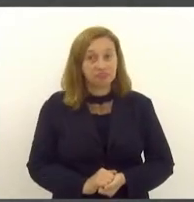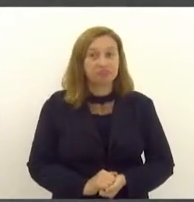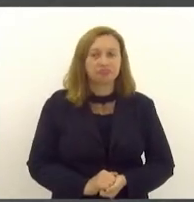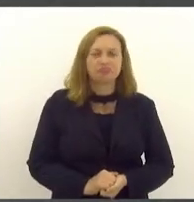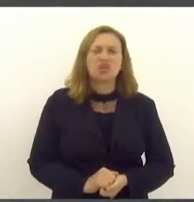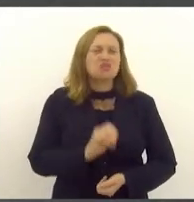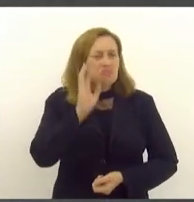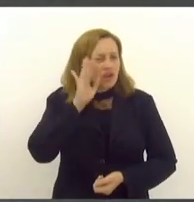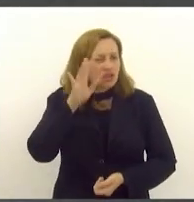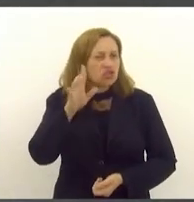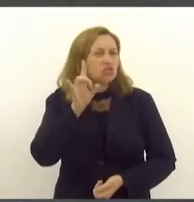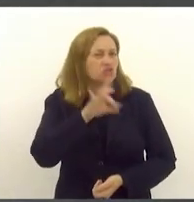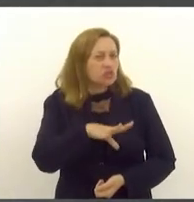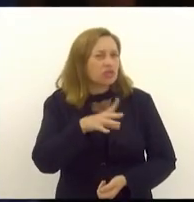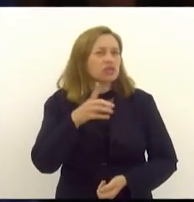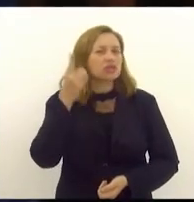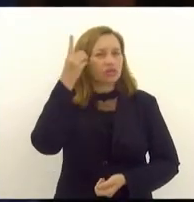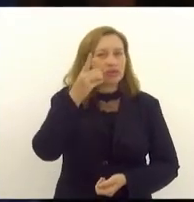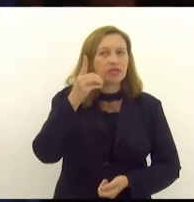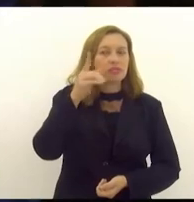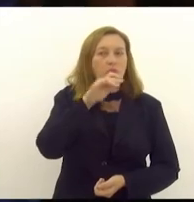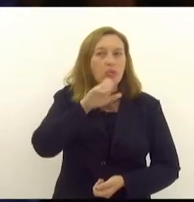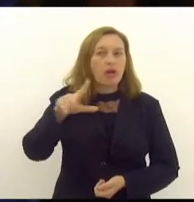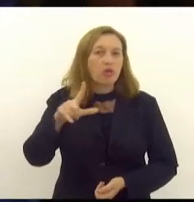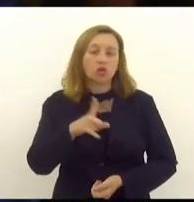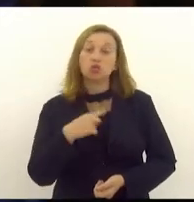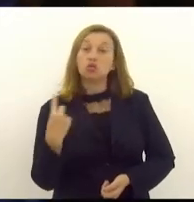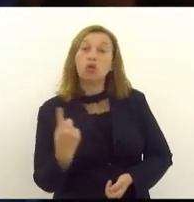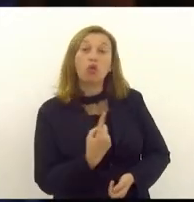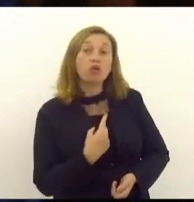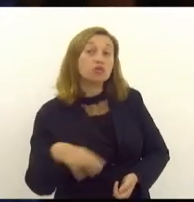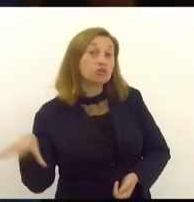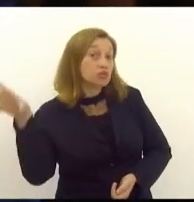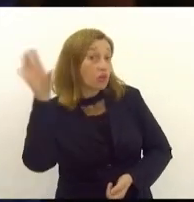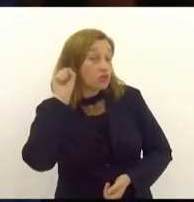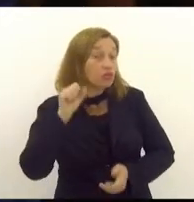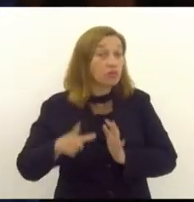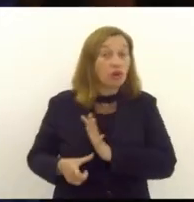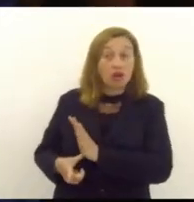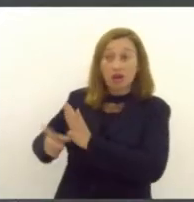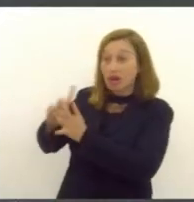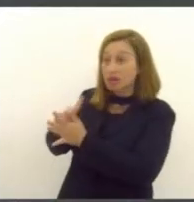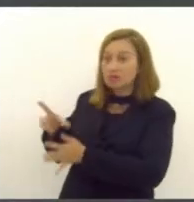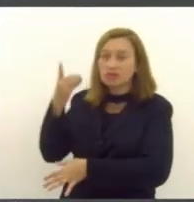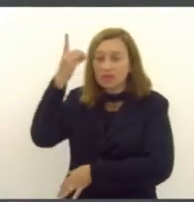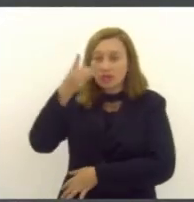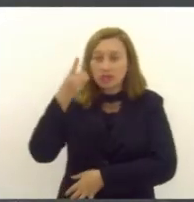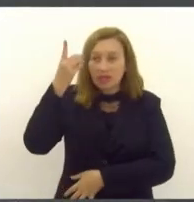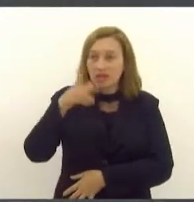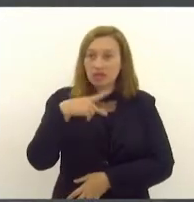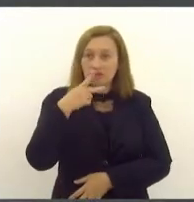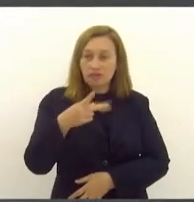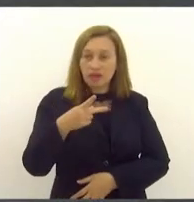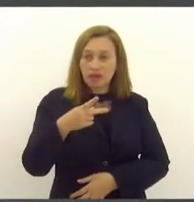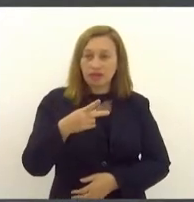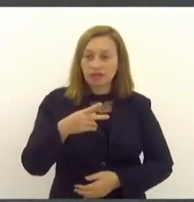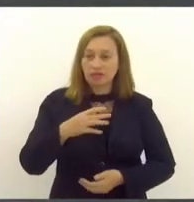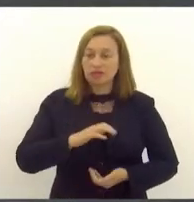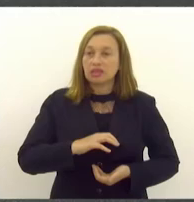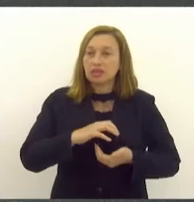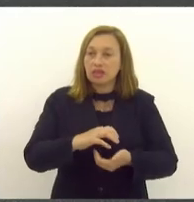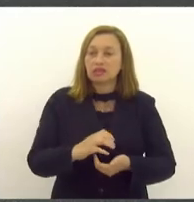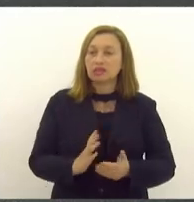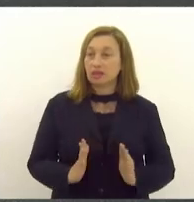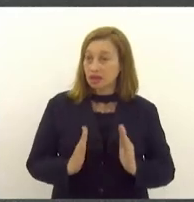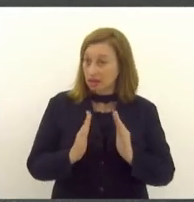Imagine só Deputado paulbel nós ouvimos na fala anterior um deputado que é tido como um dos decanos da casa